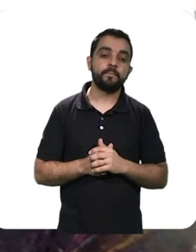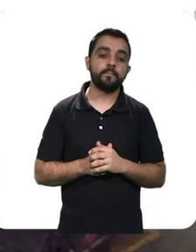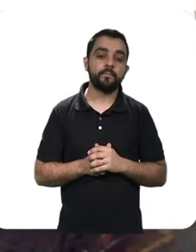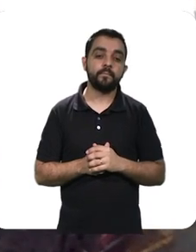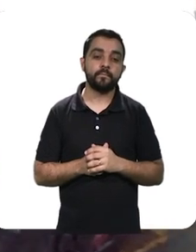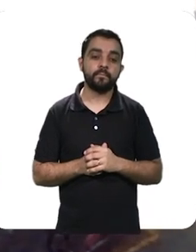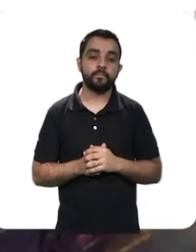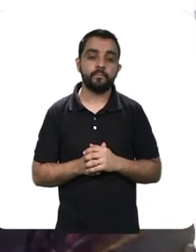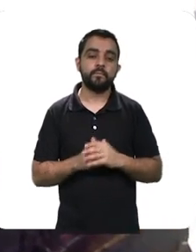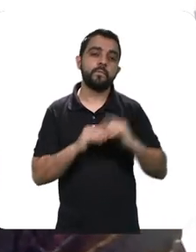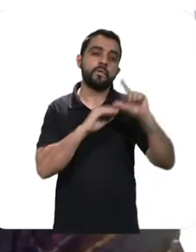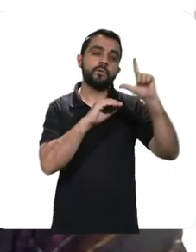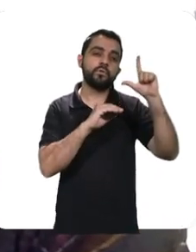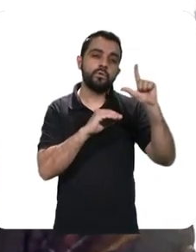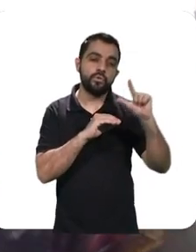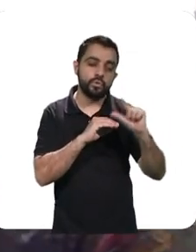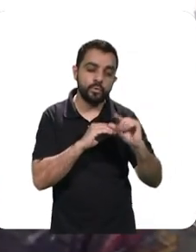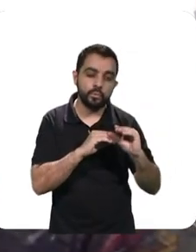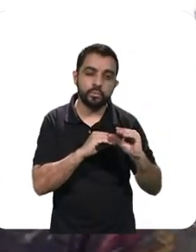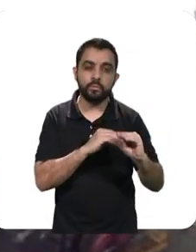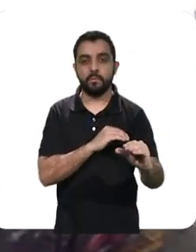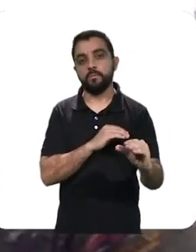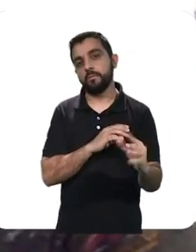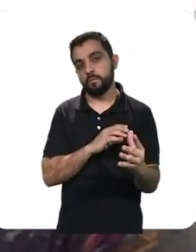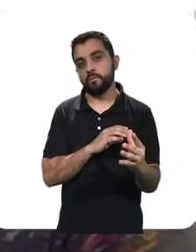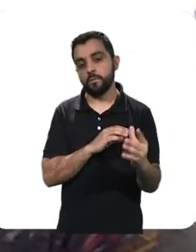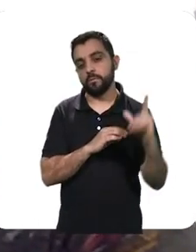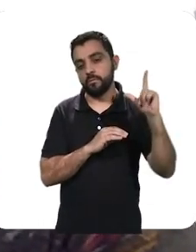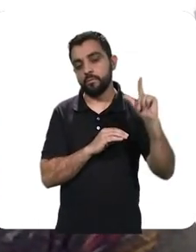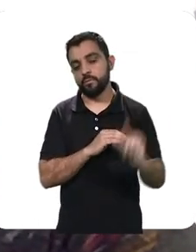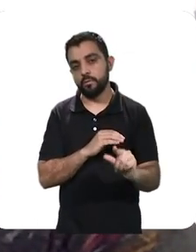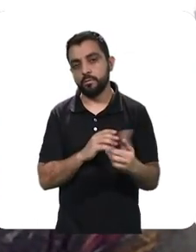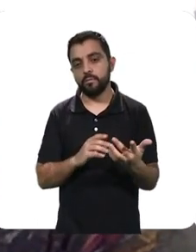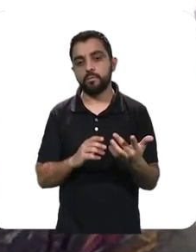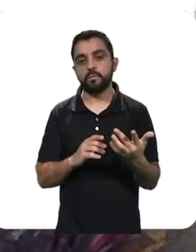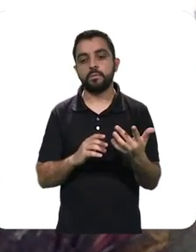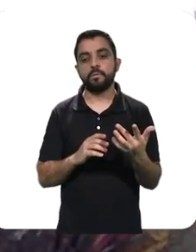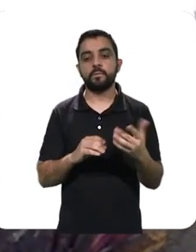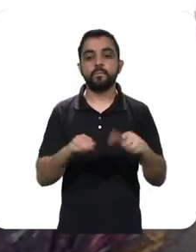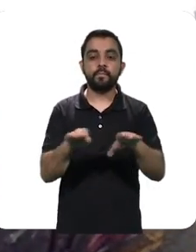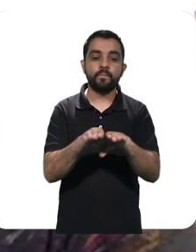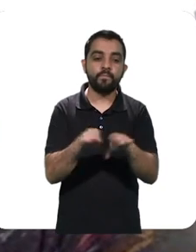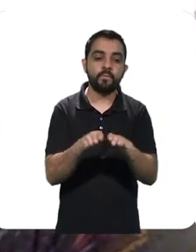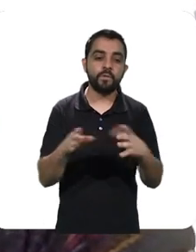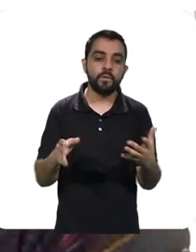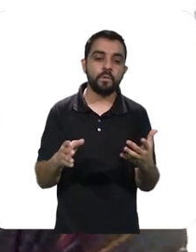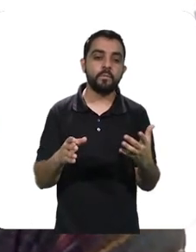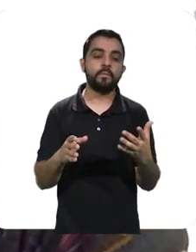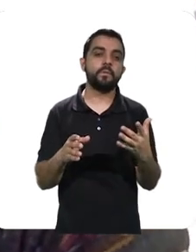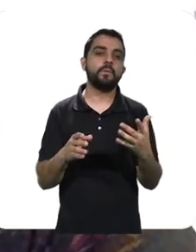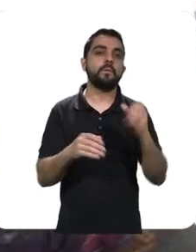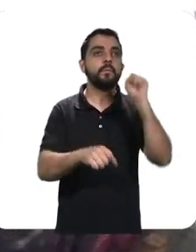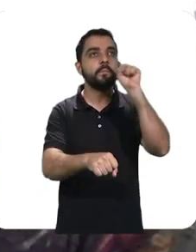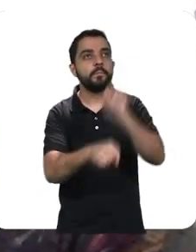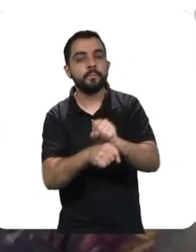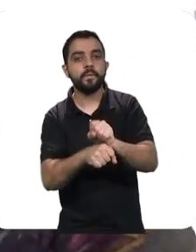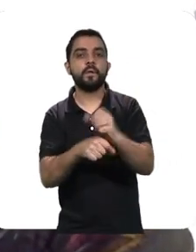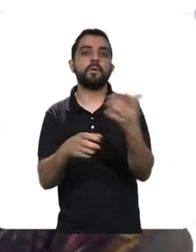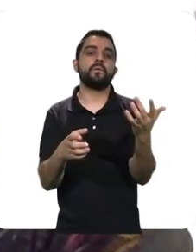da rede, uma diminuição da cobertura da atenção primária, uma certa